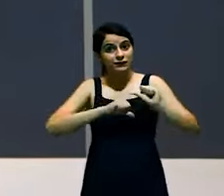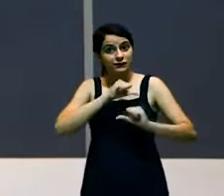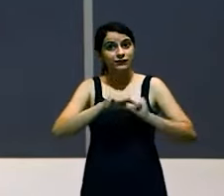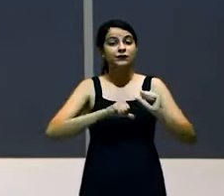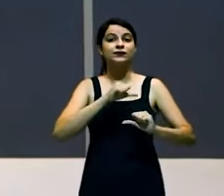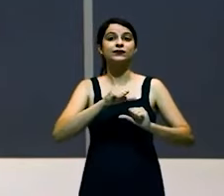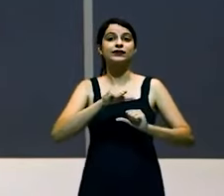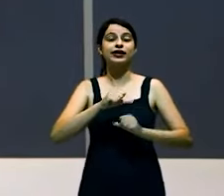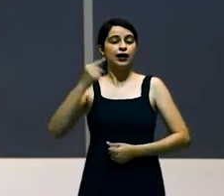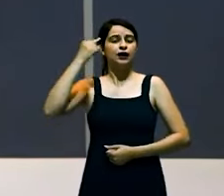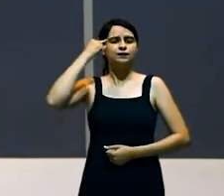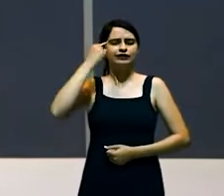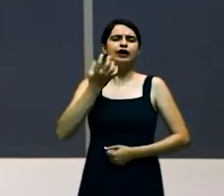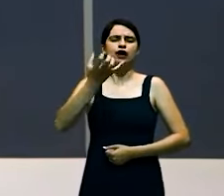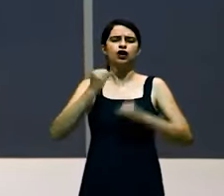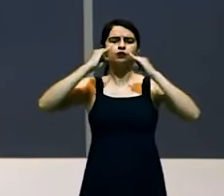E eu falei: eu vou emagrecer.